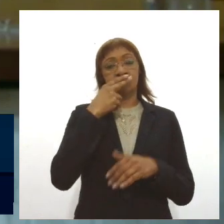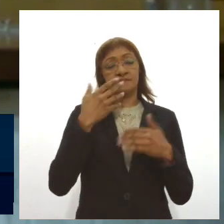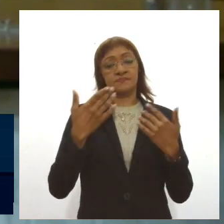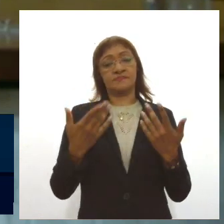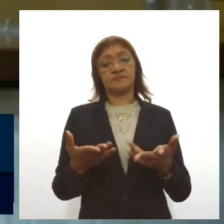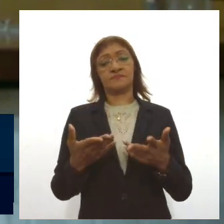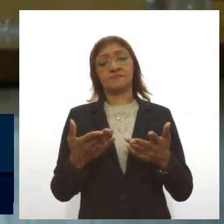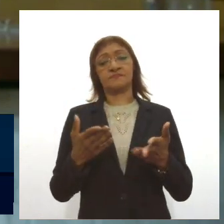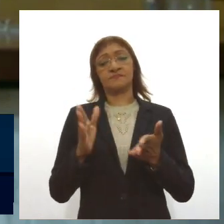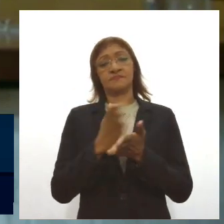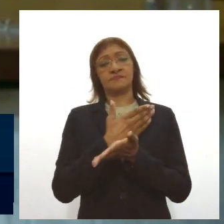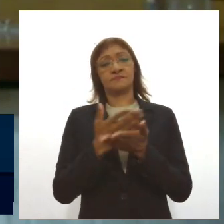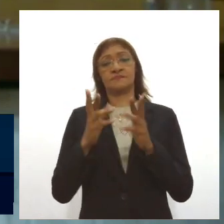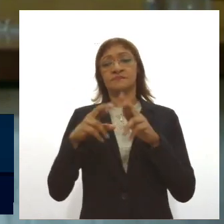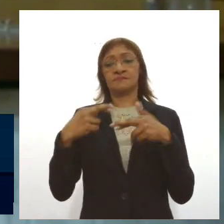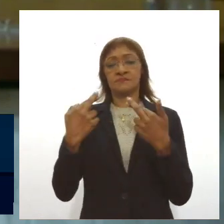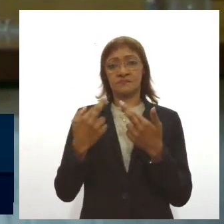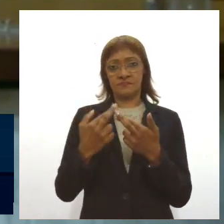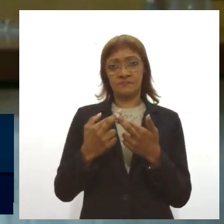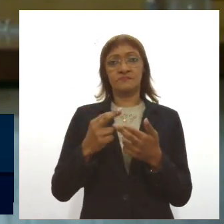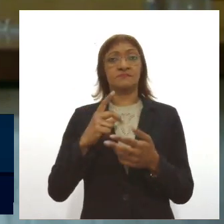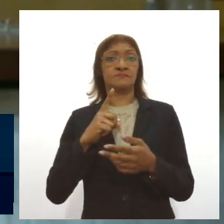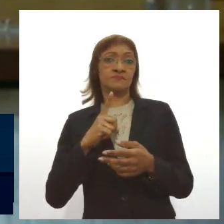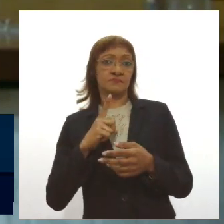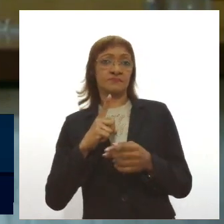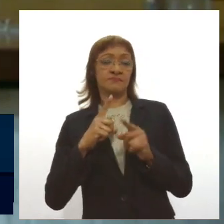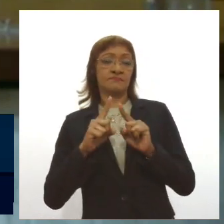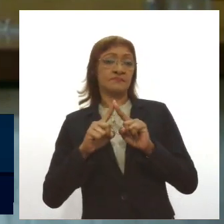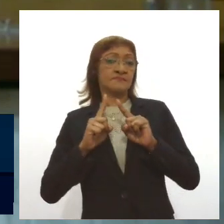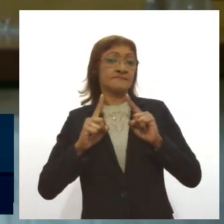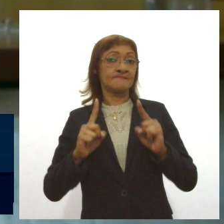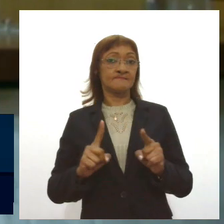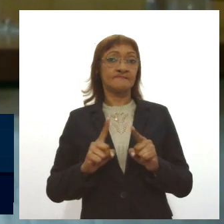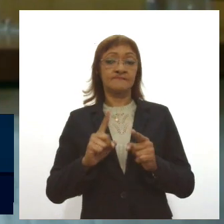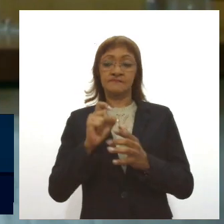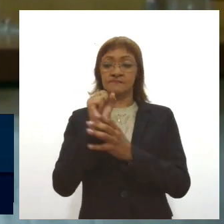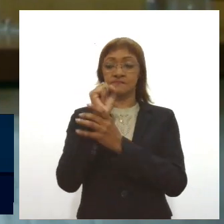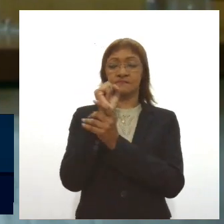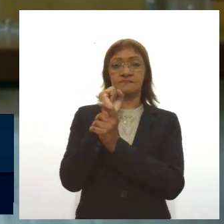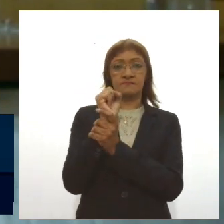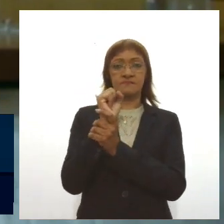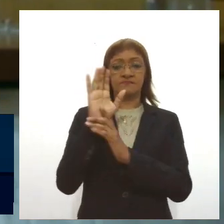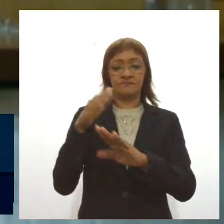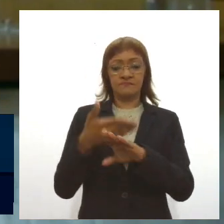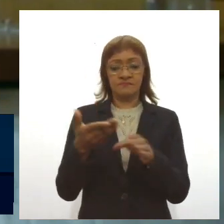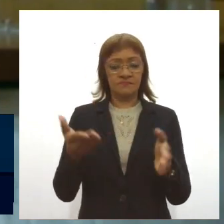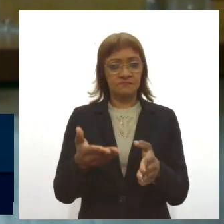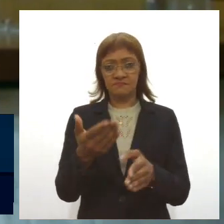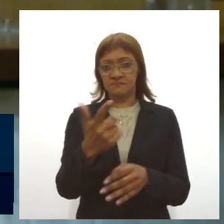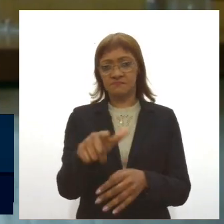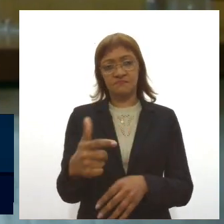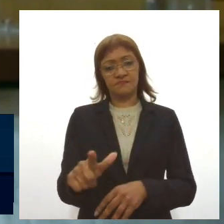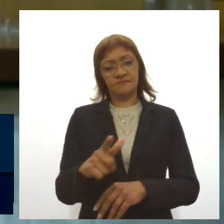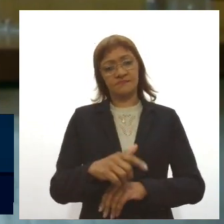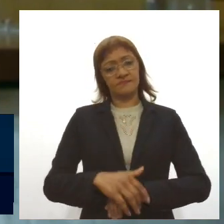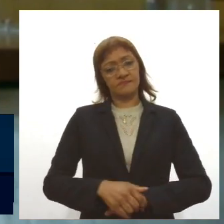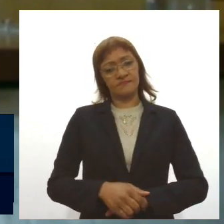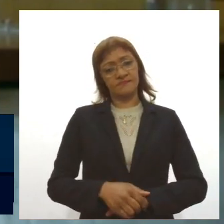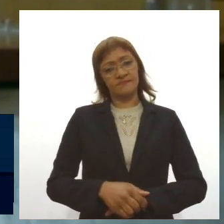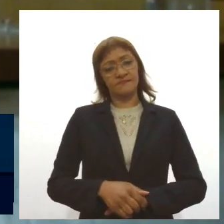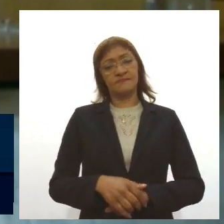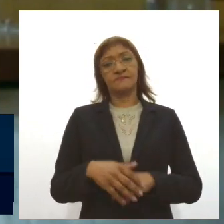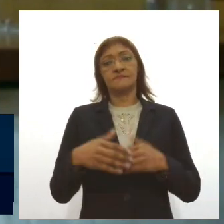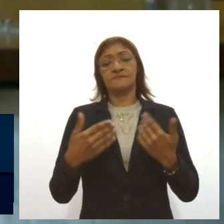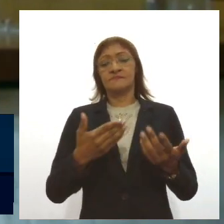reuniões pontuais aconteceram, mas nada de concreto até a presente data. No entanto, o